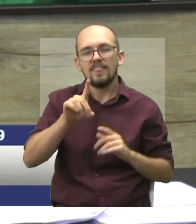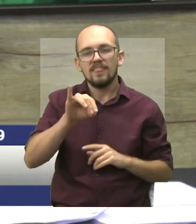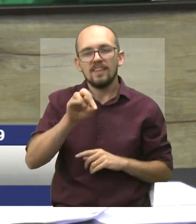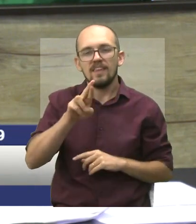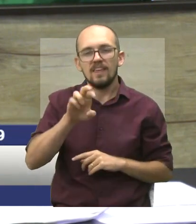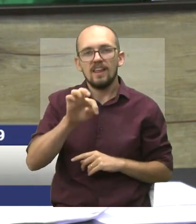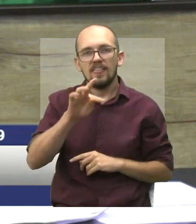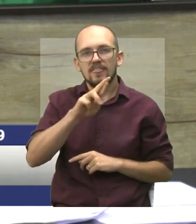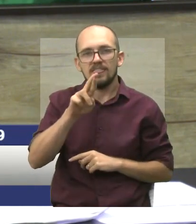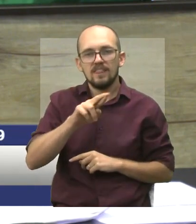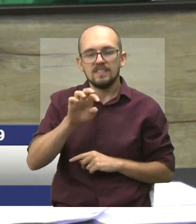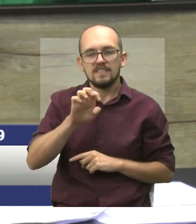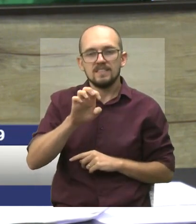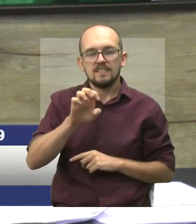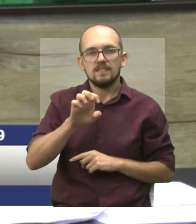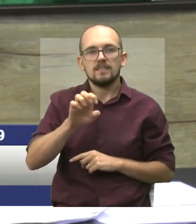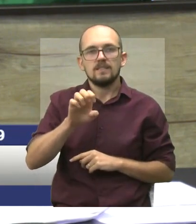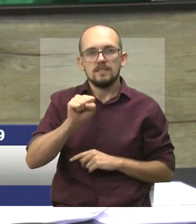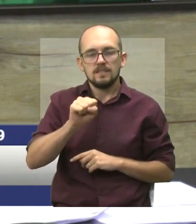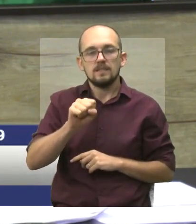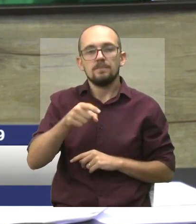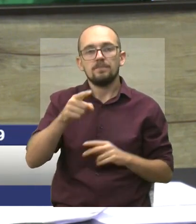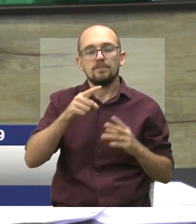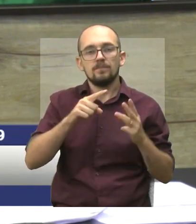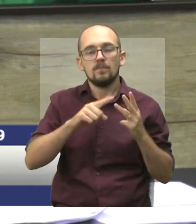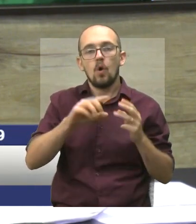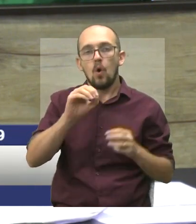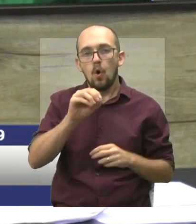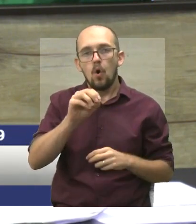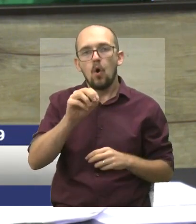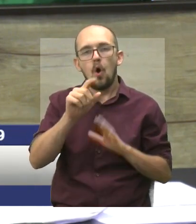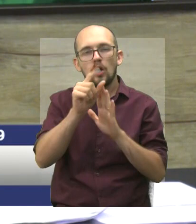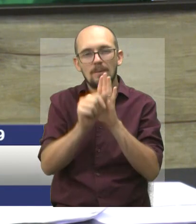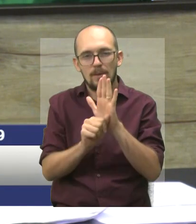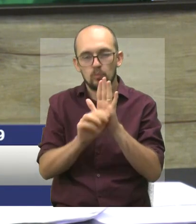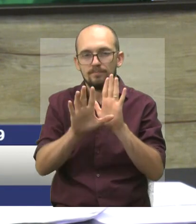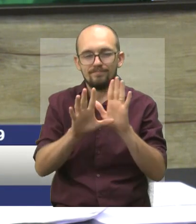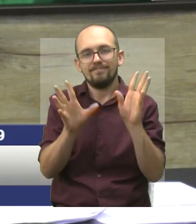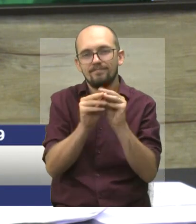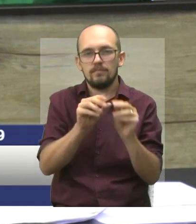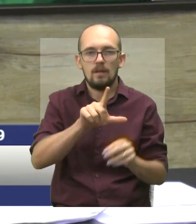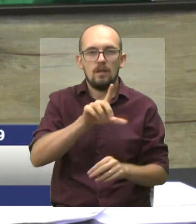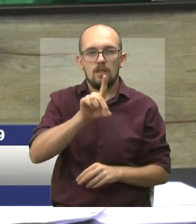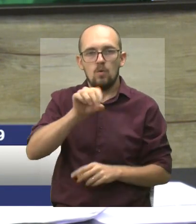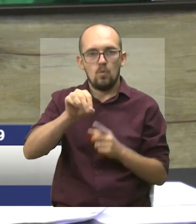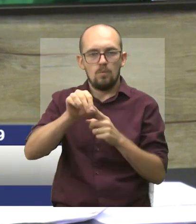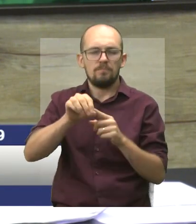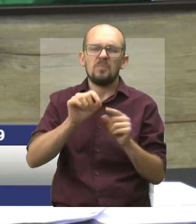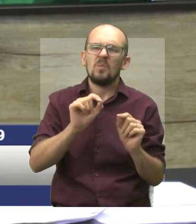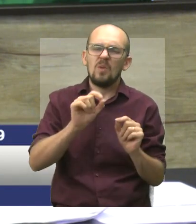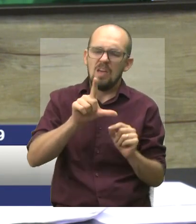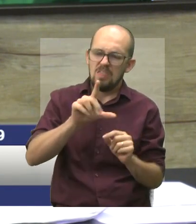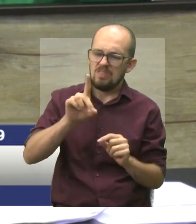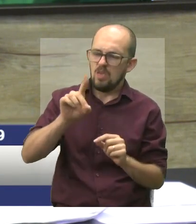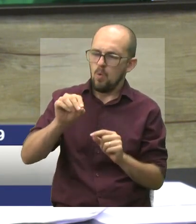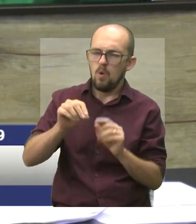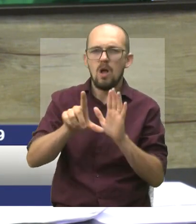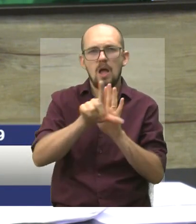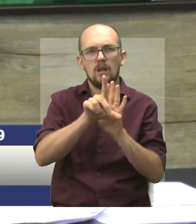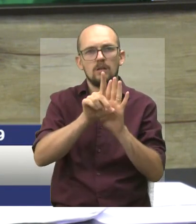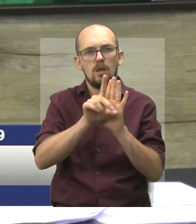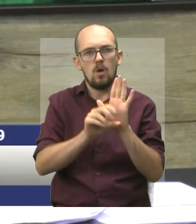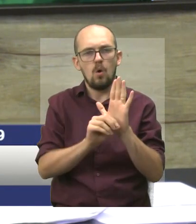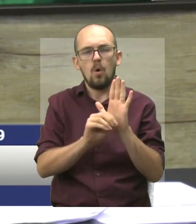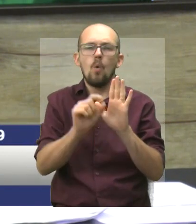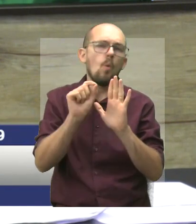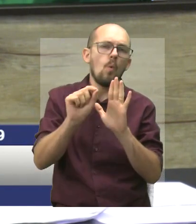a LDO? A LDO é um instrumento usado na administração pública